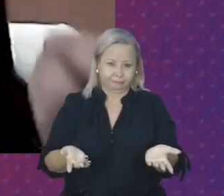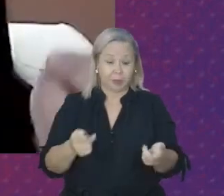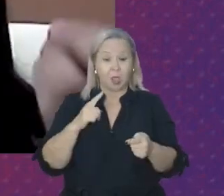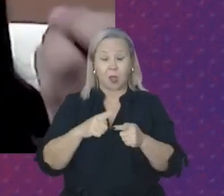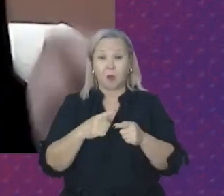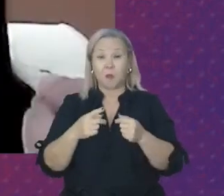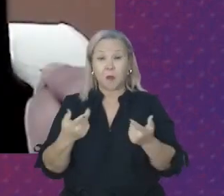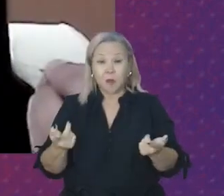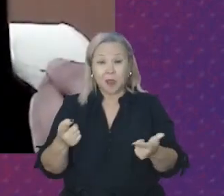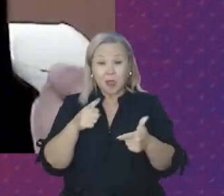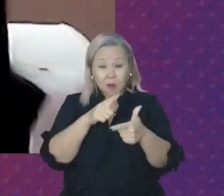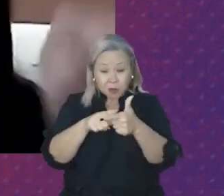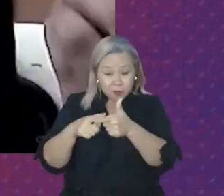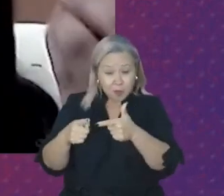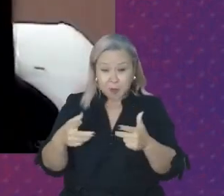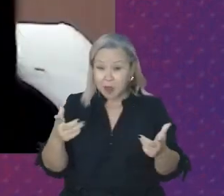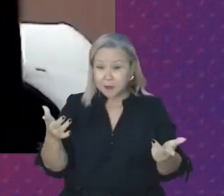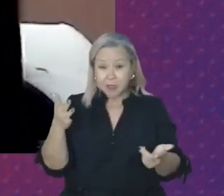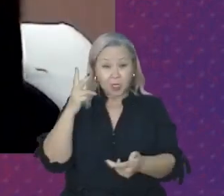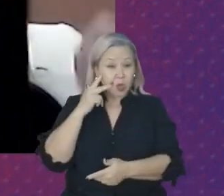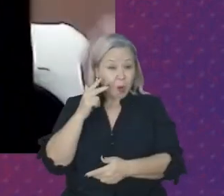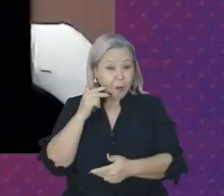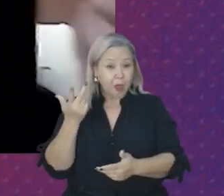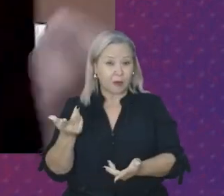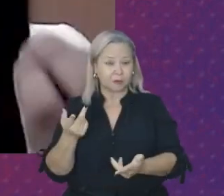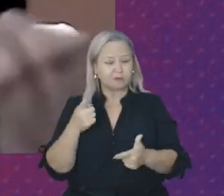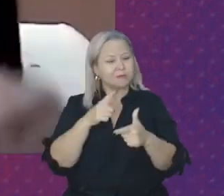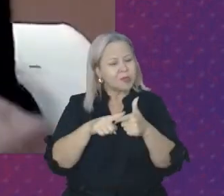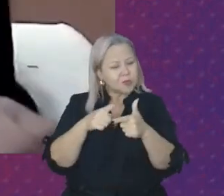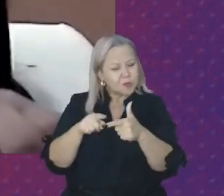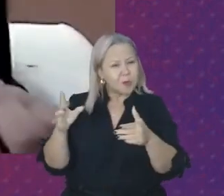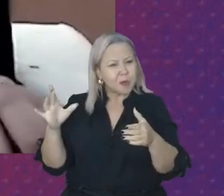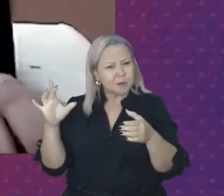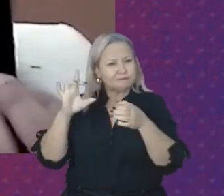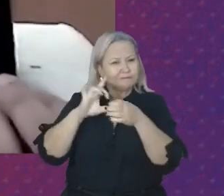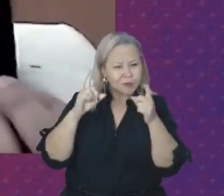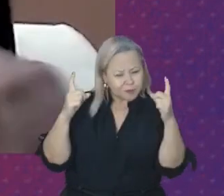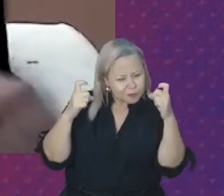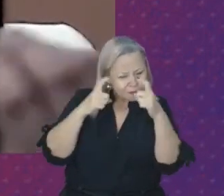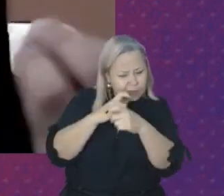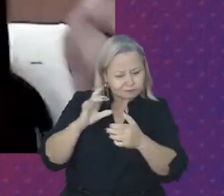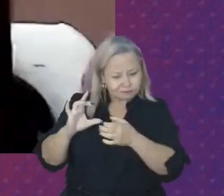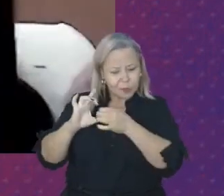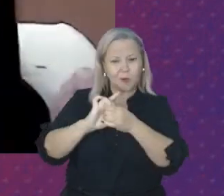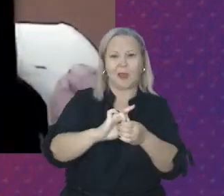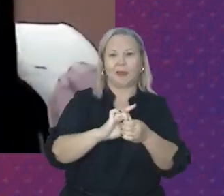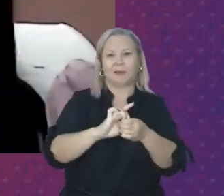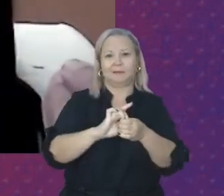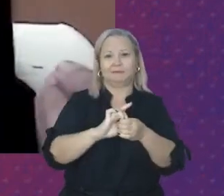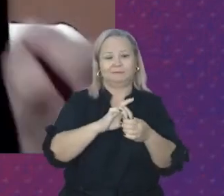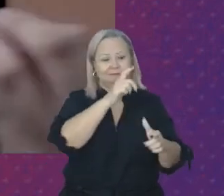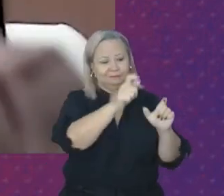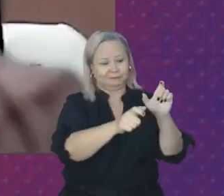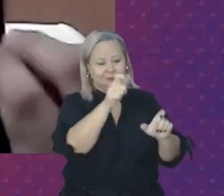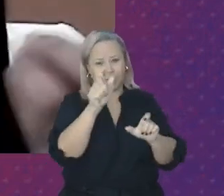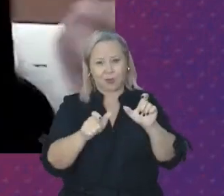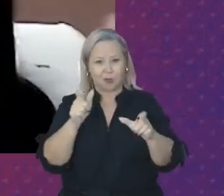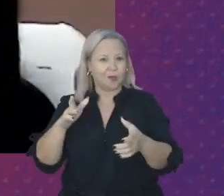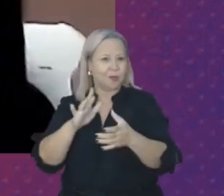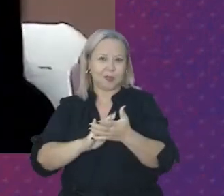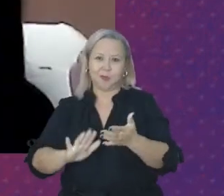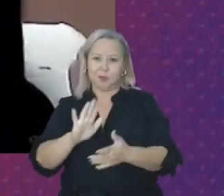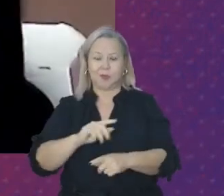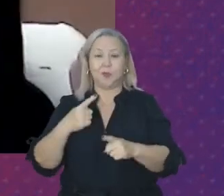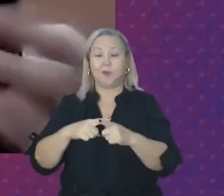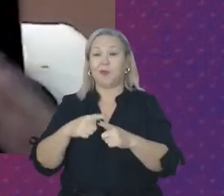a vulnerabilidade conecta. Vulnerabilidade é a única coisa que todo mundo tem. Todo mundo tem vulnerabilidade. Todo